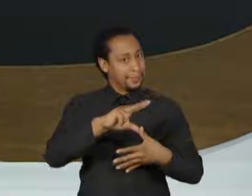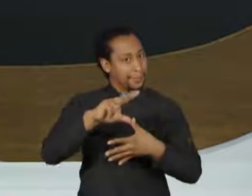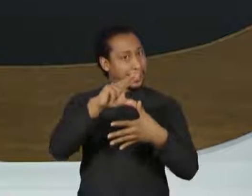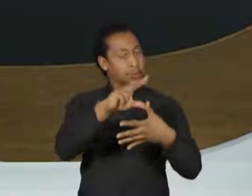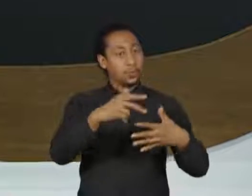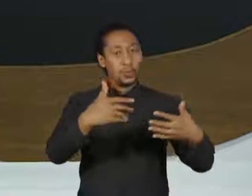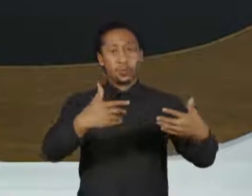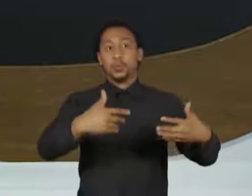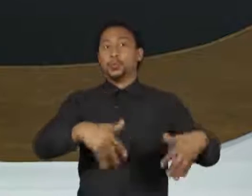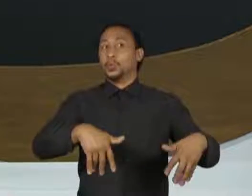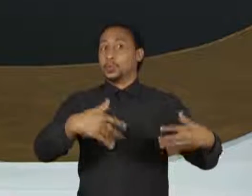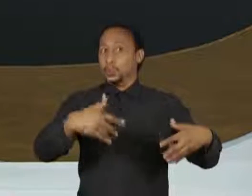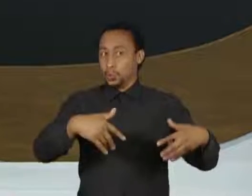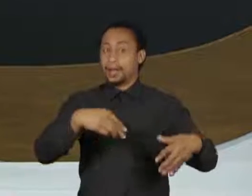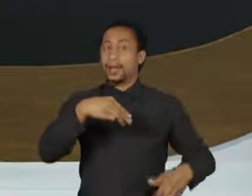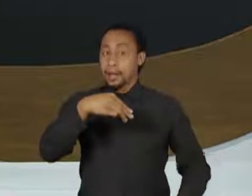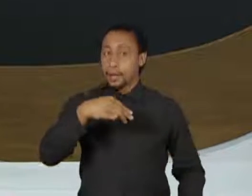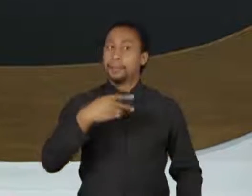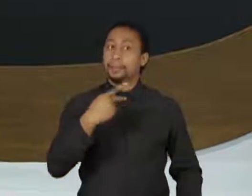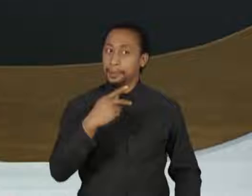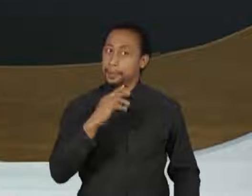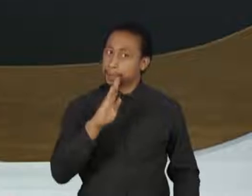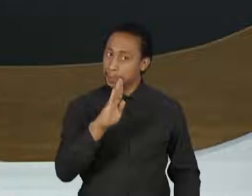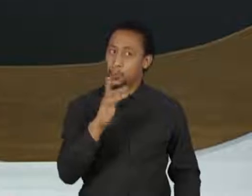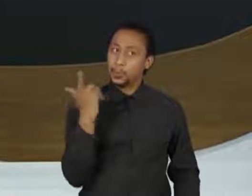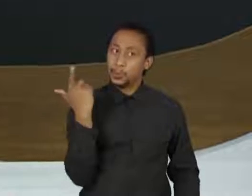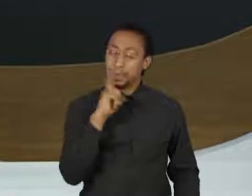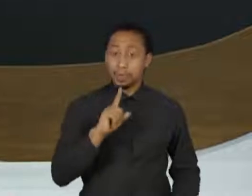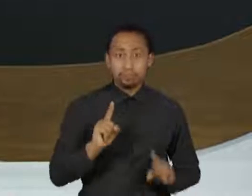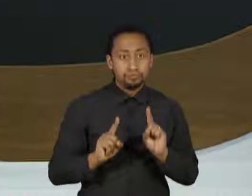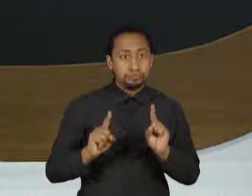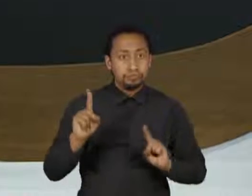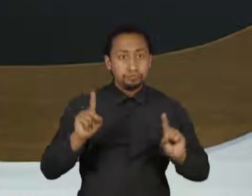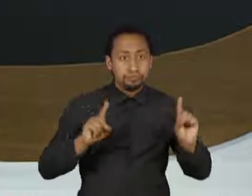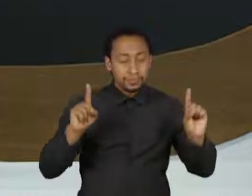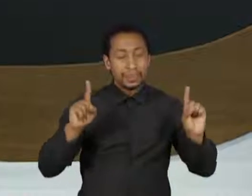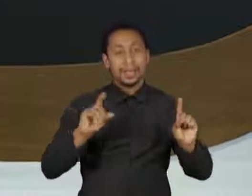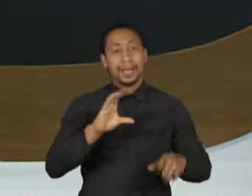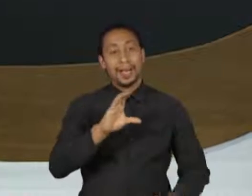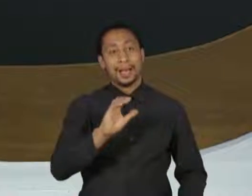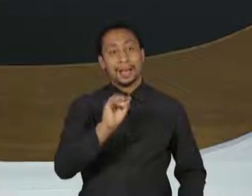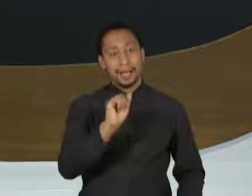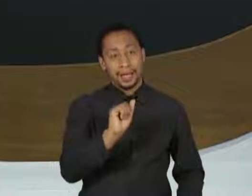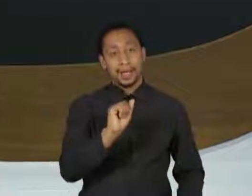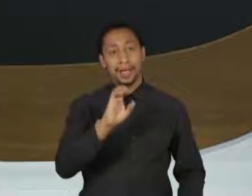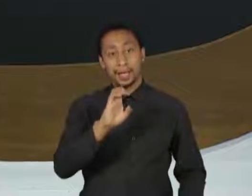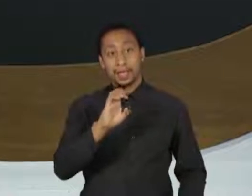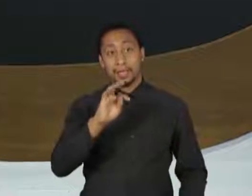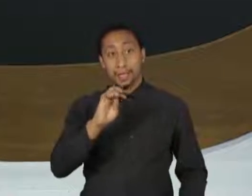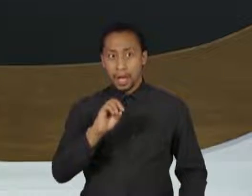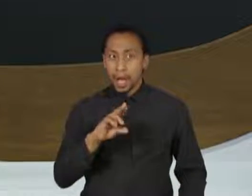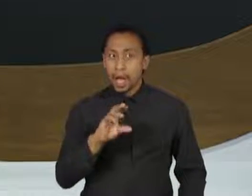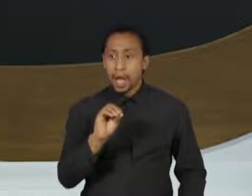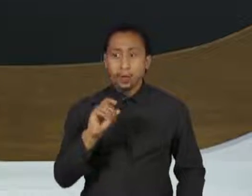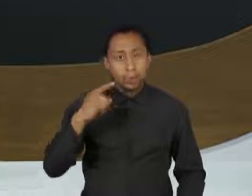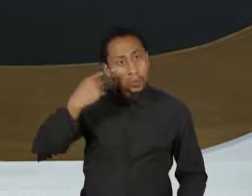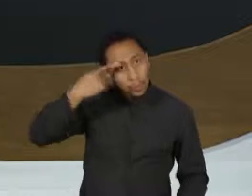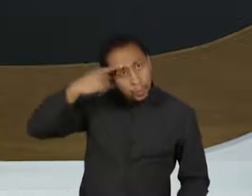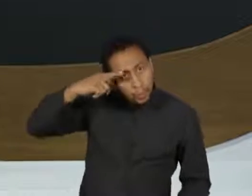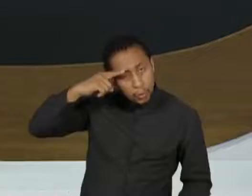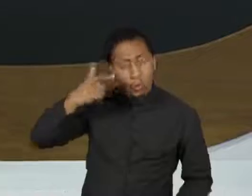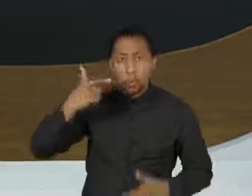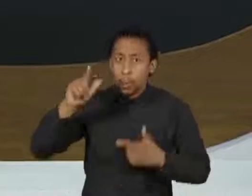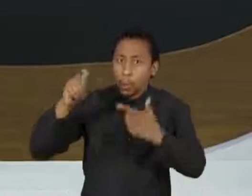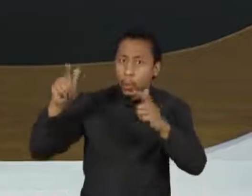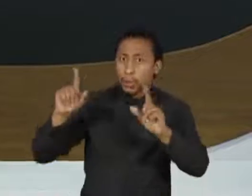categoria pesada, MPB, concorrendo com Caetano Veloso, João Donato, Marisa Monte. Queria já começar perguntando disso, né?